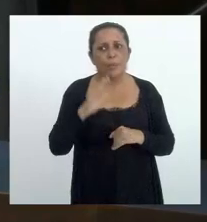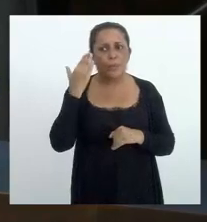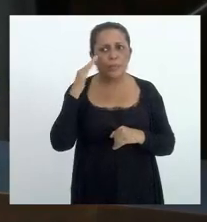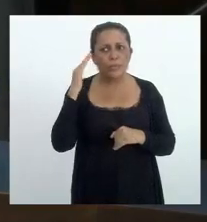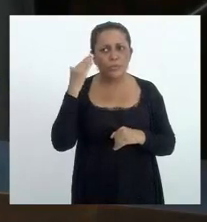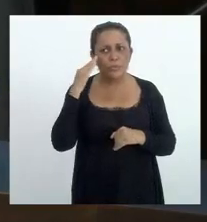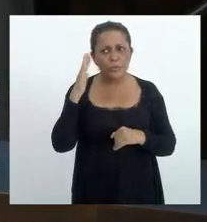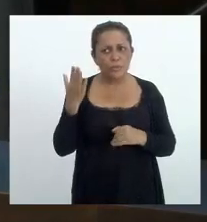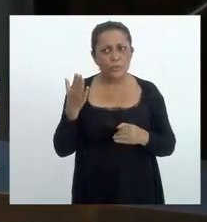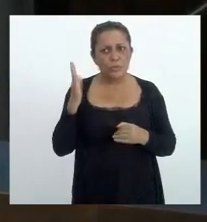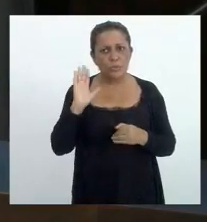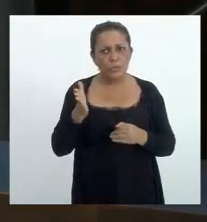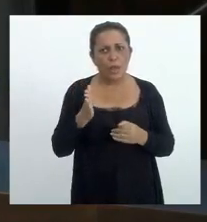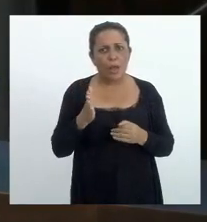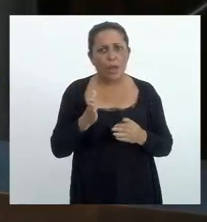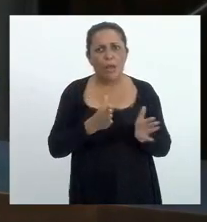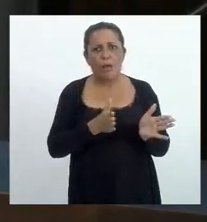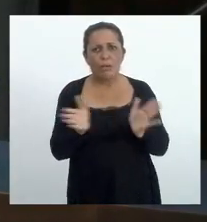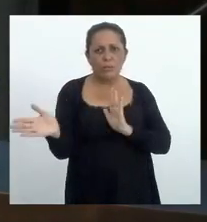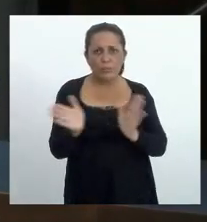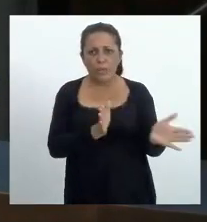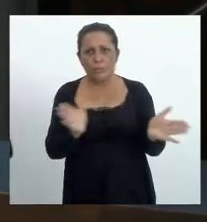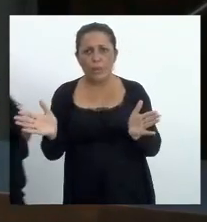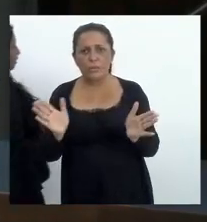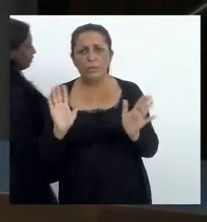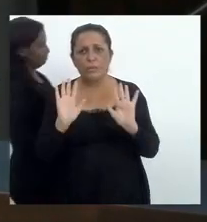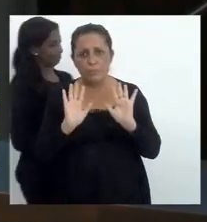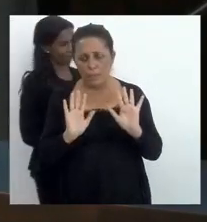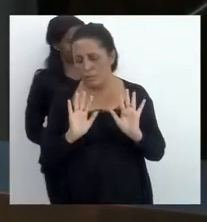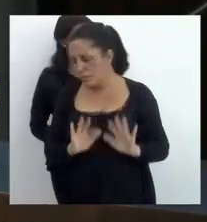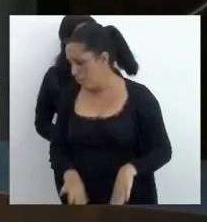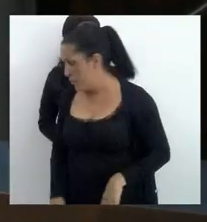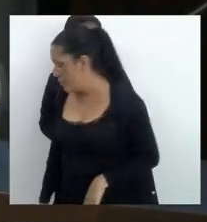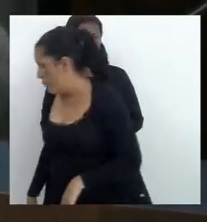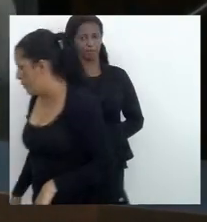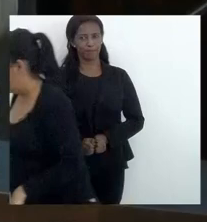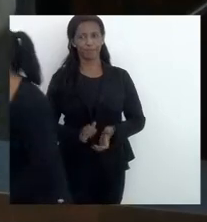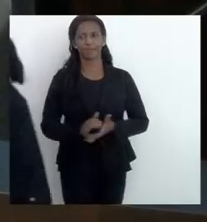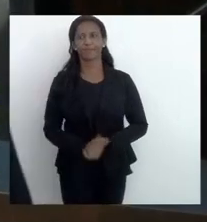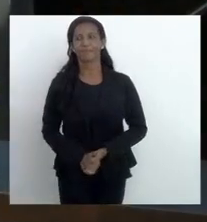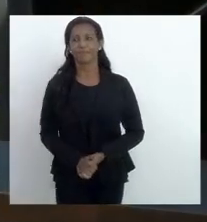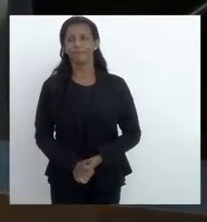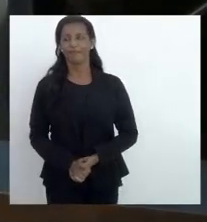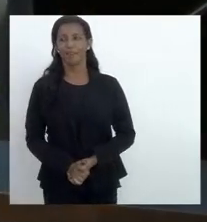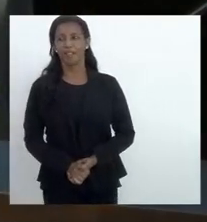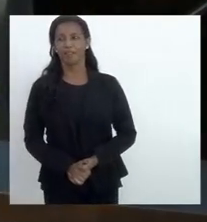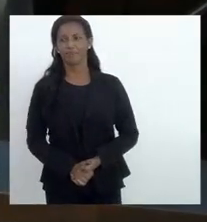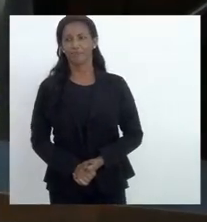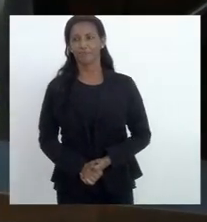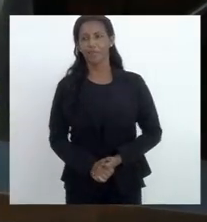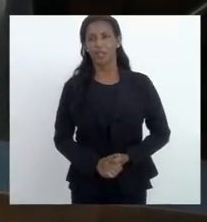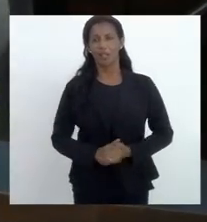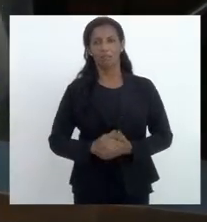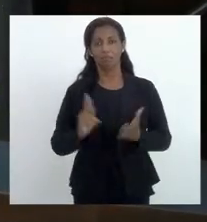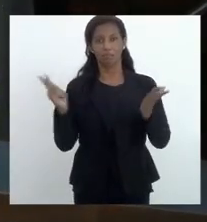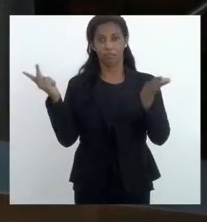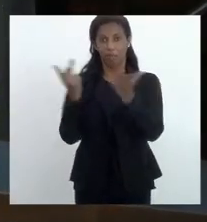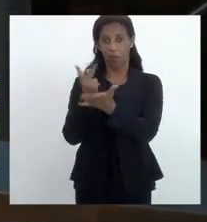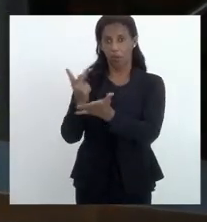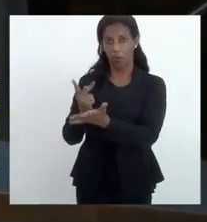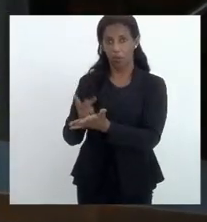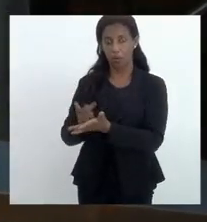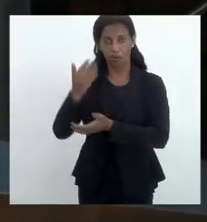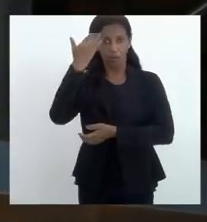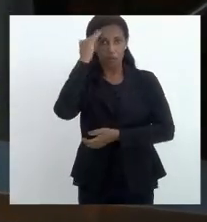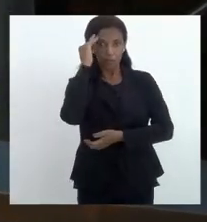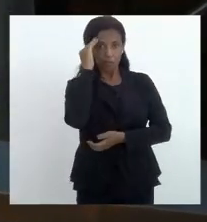tinha sido encaminhado, mas, enfim, nós faremos isso. Foi um erro, nosso